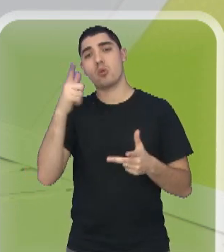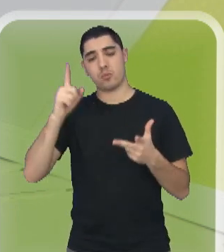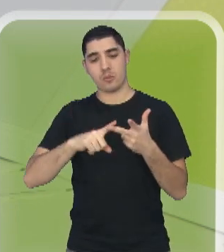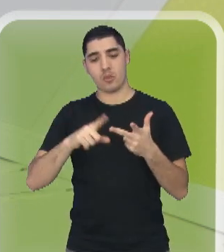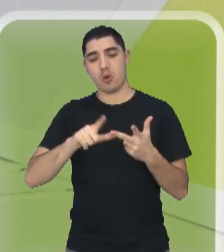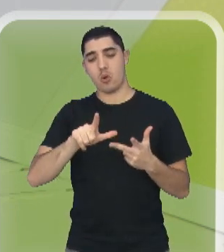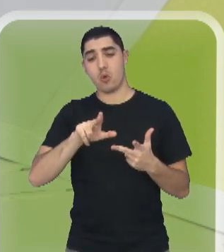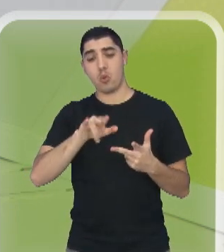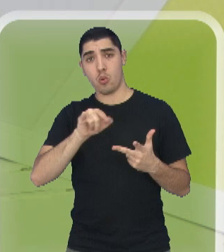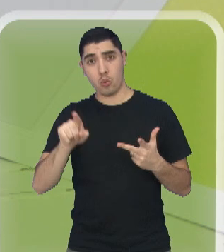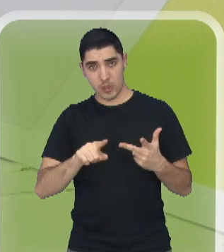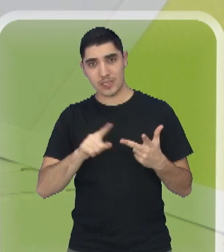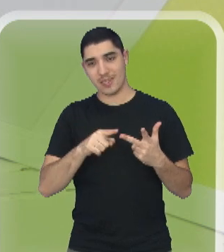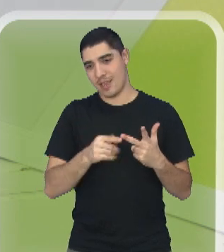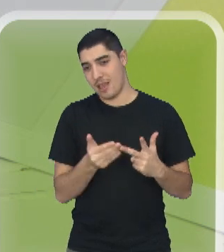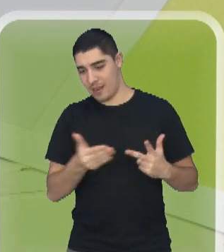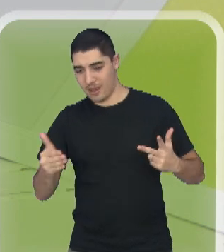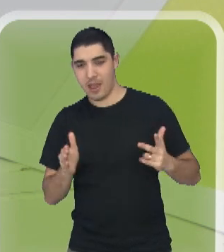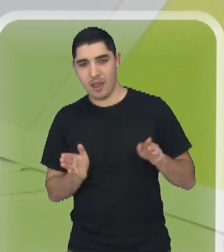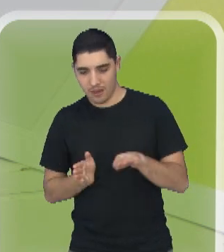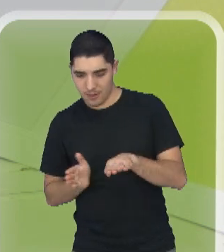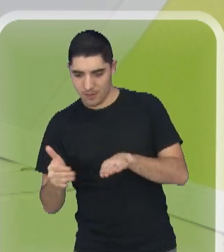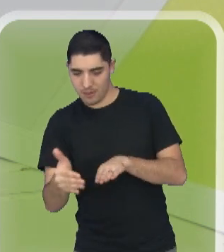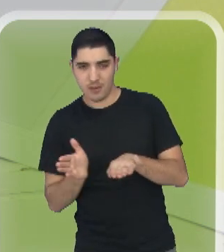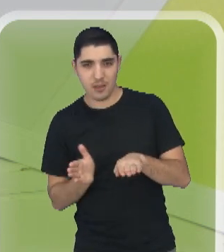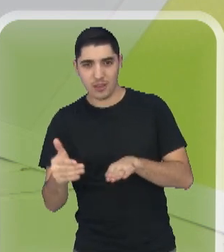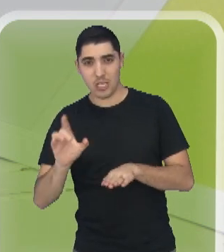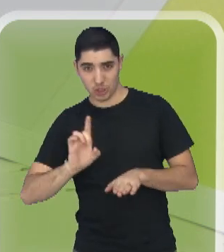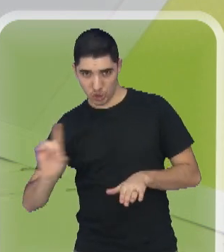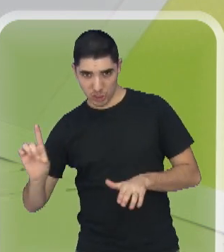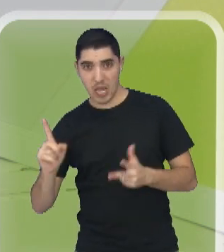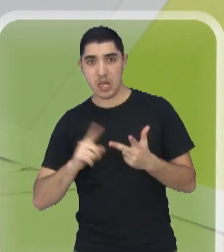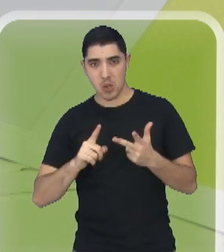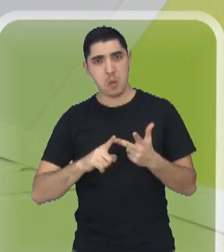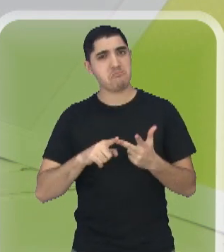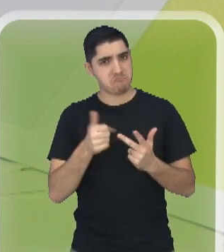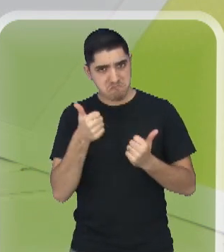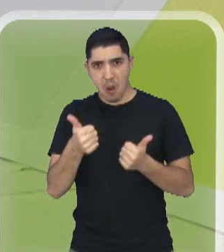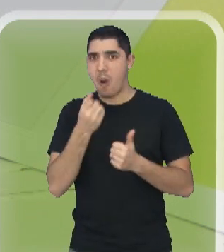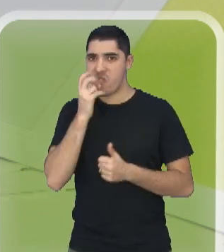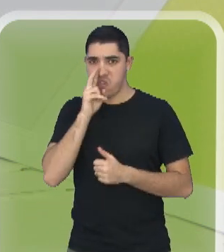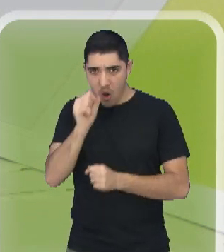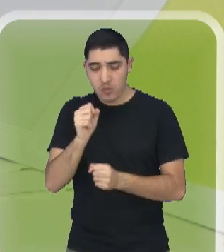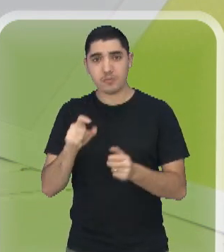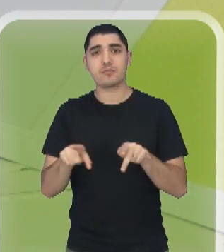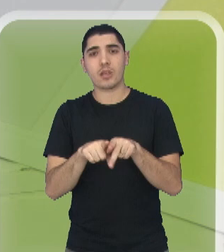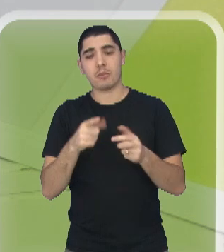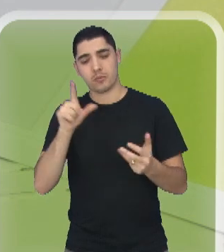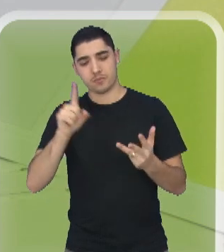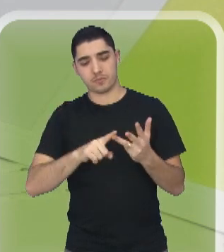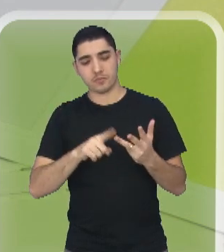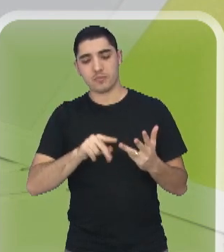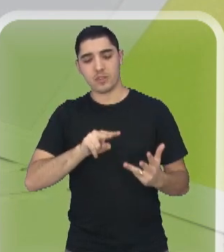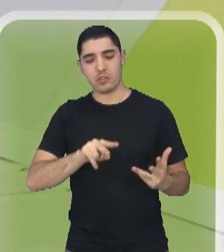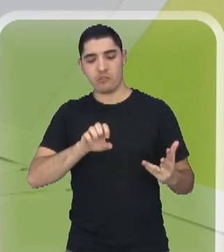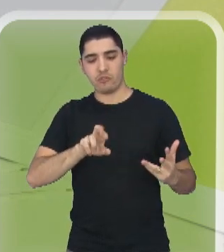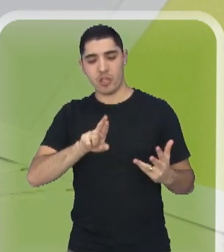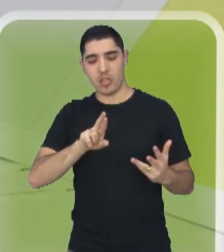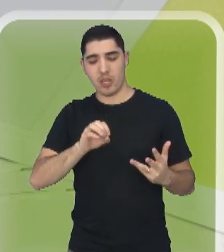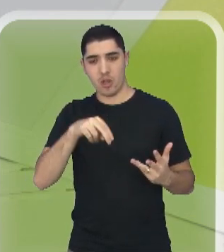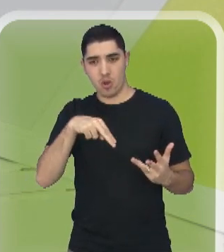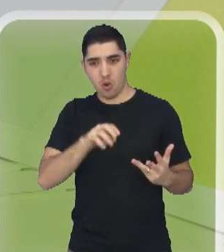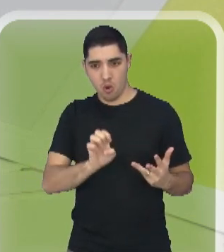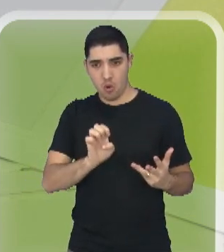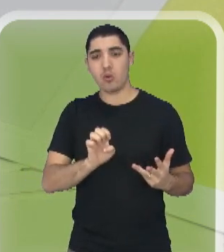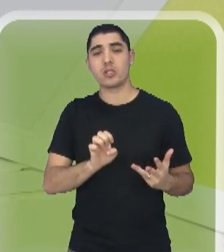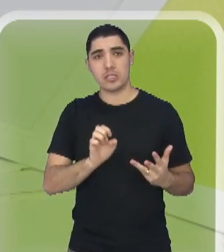assumiu a lateral direita, com muita raça, muita vontade, acabou dando certo por ali. O Verrone começou muito bem, já não foi tão bem